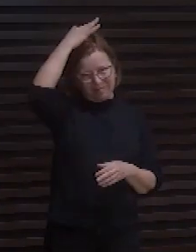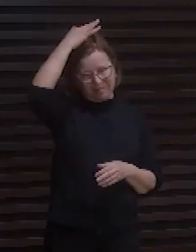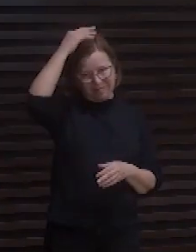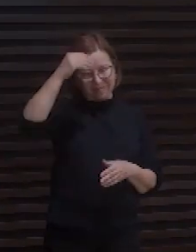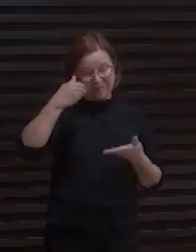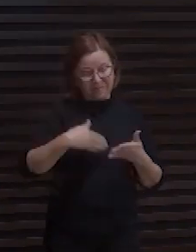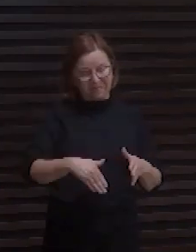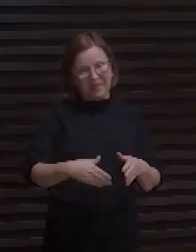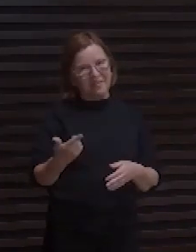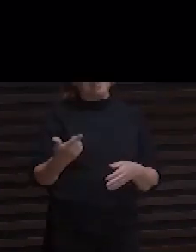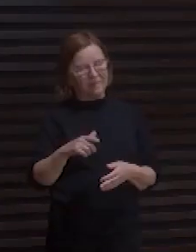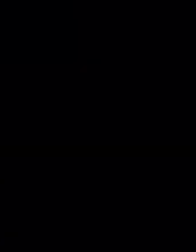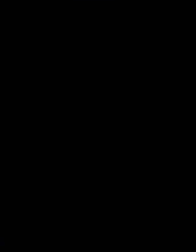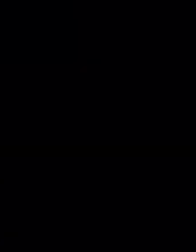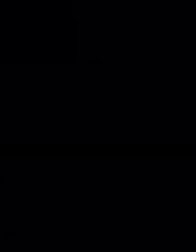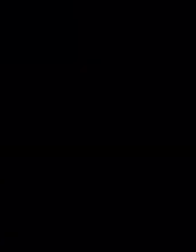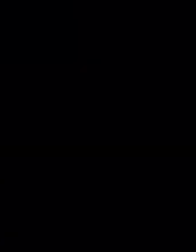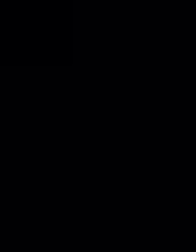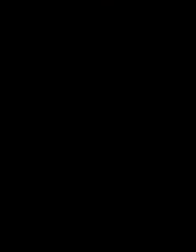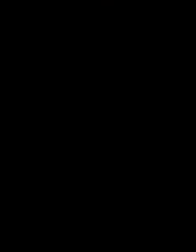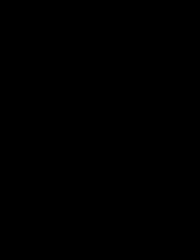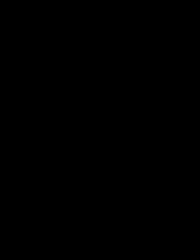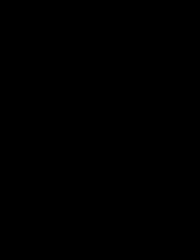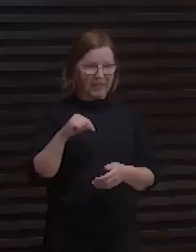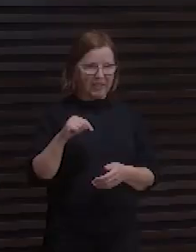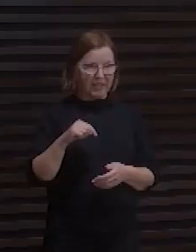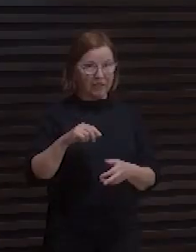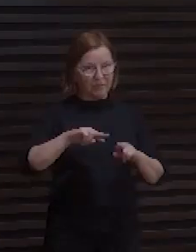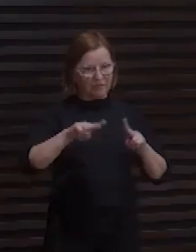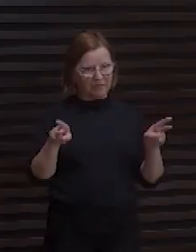Então, existe aqui uma diferença.